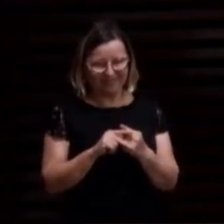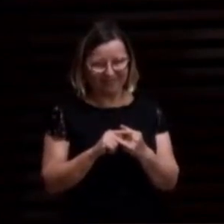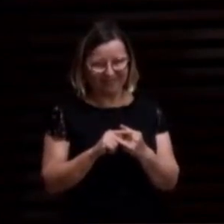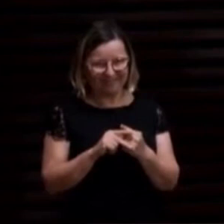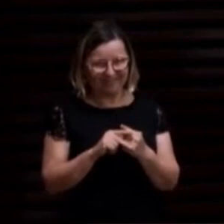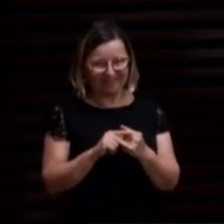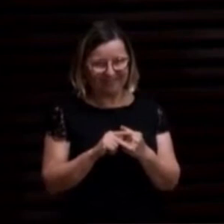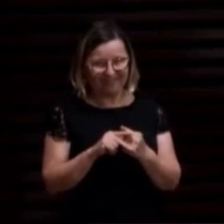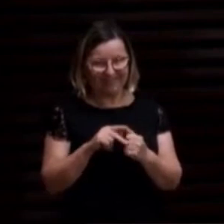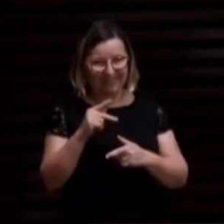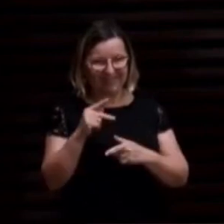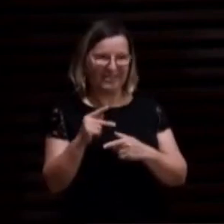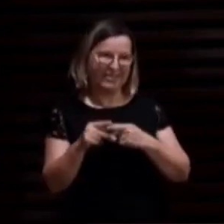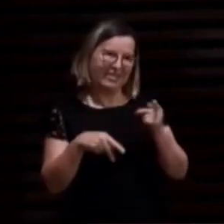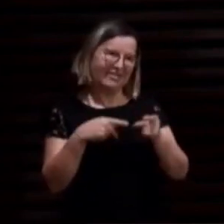o pronome